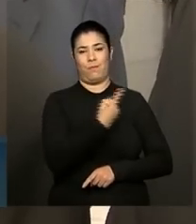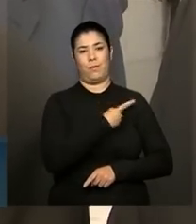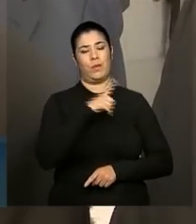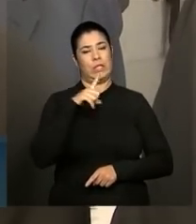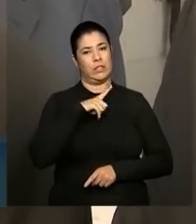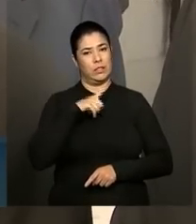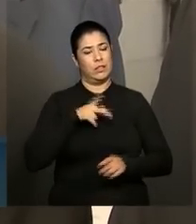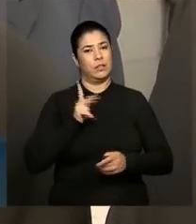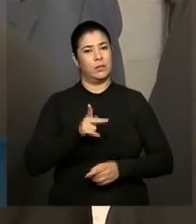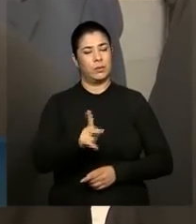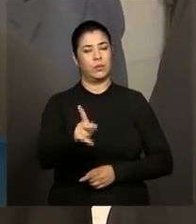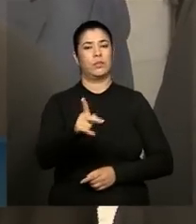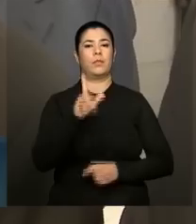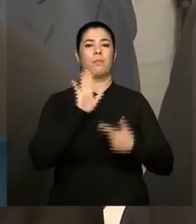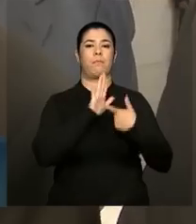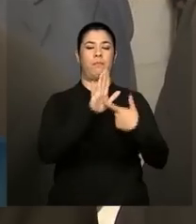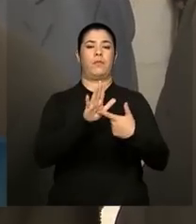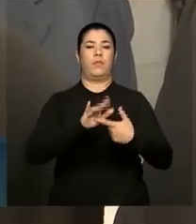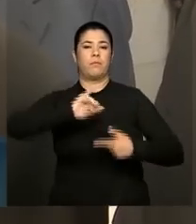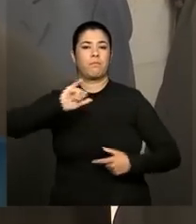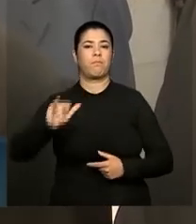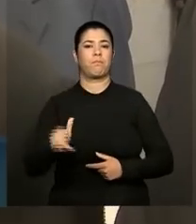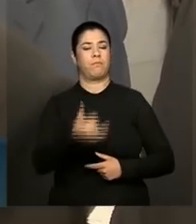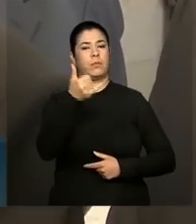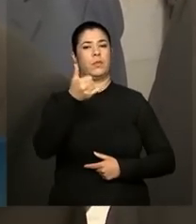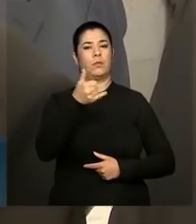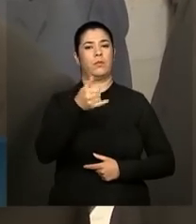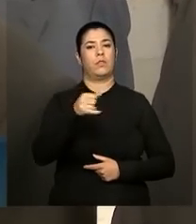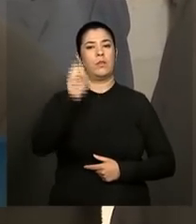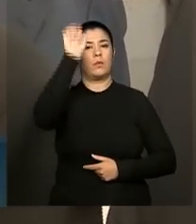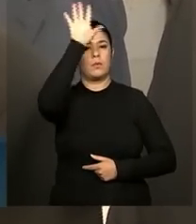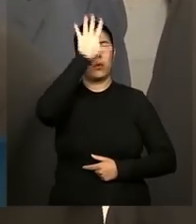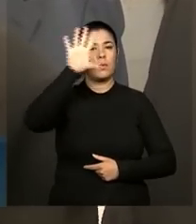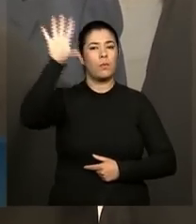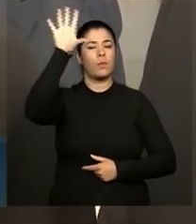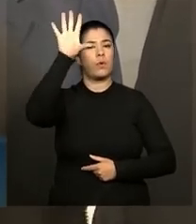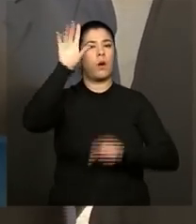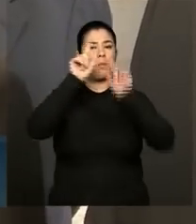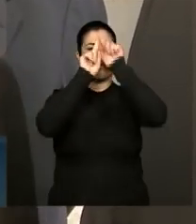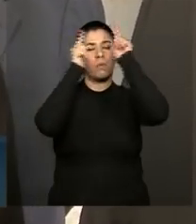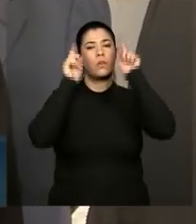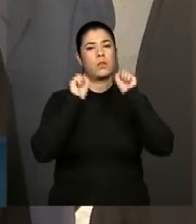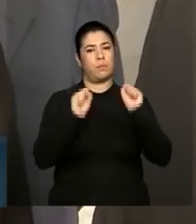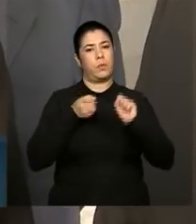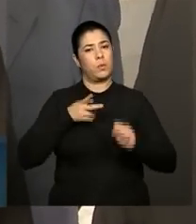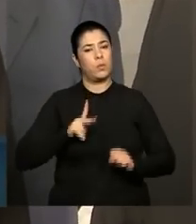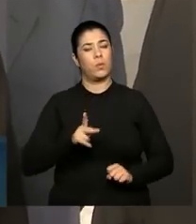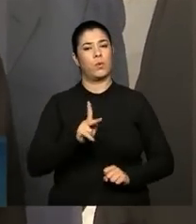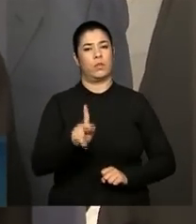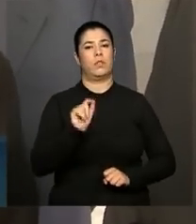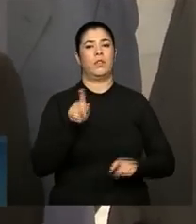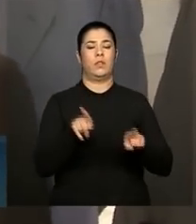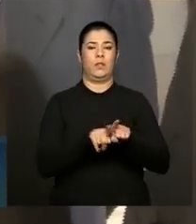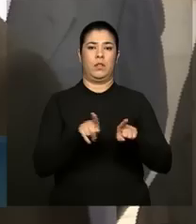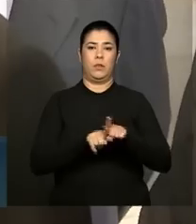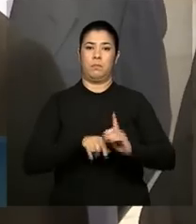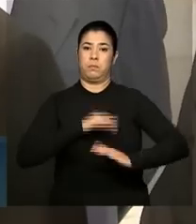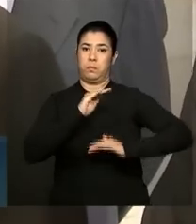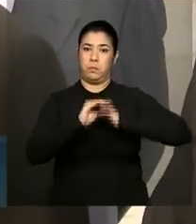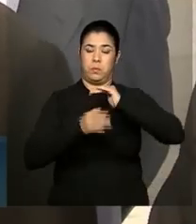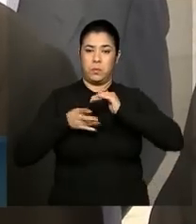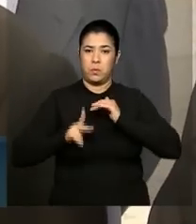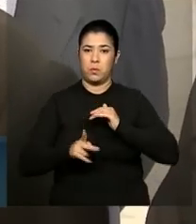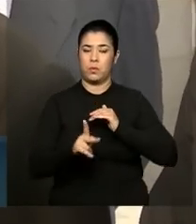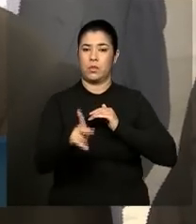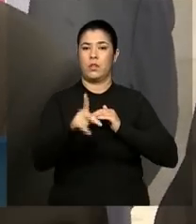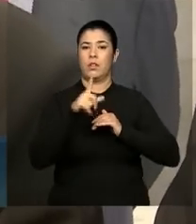vai ser também um indício de recuperação europeia, né? A Grécia ter condições de crescer,